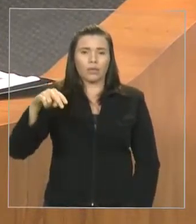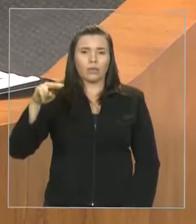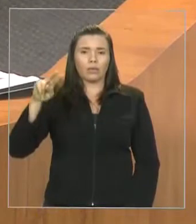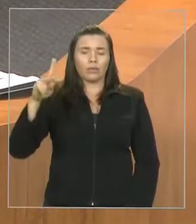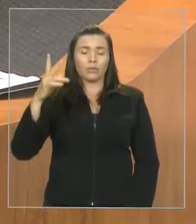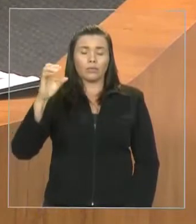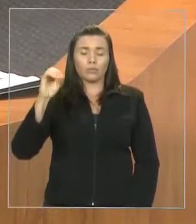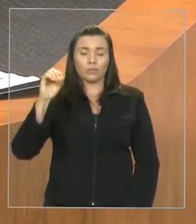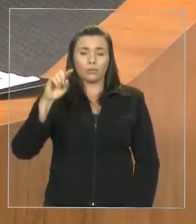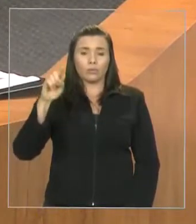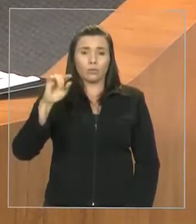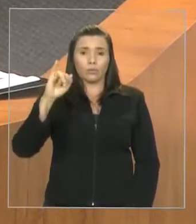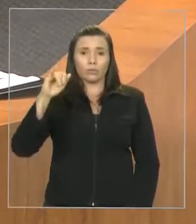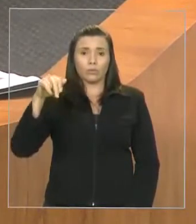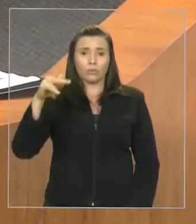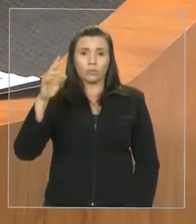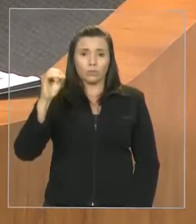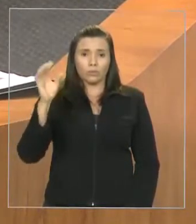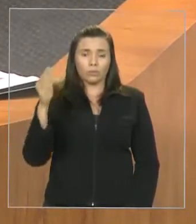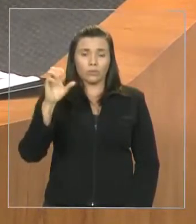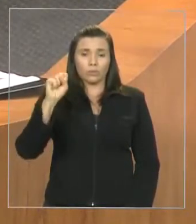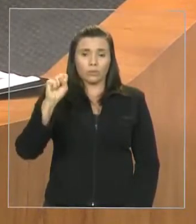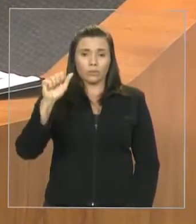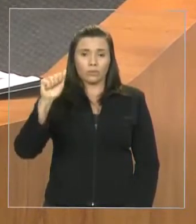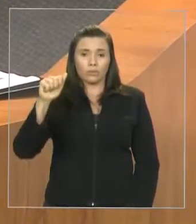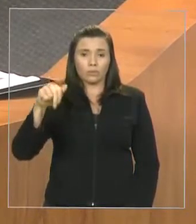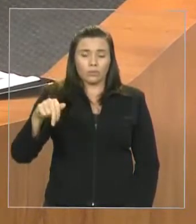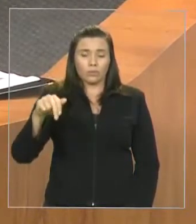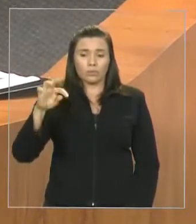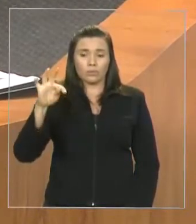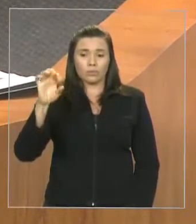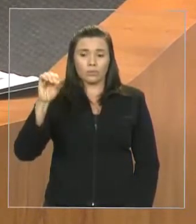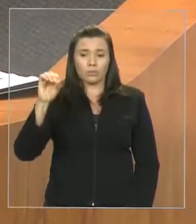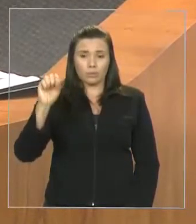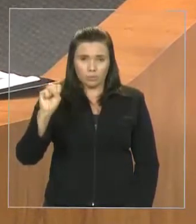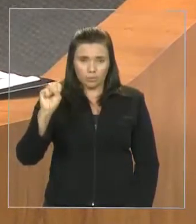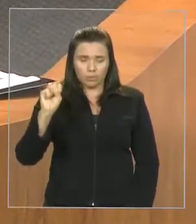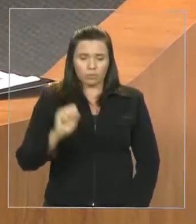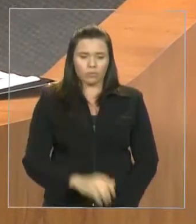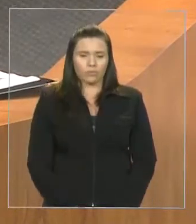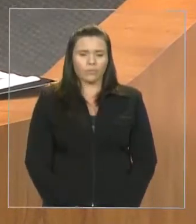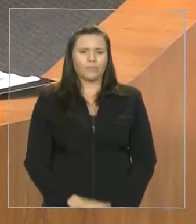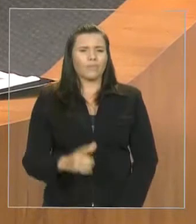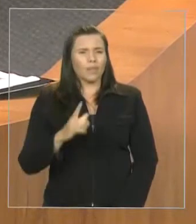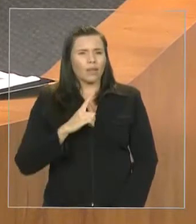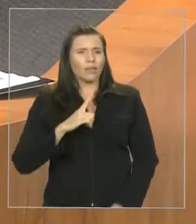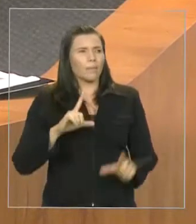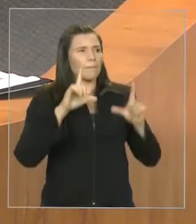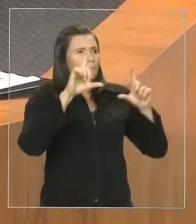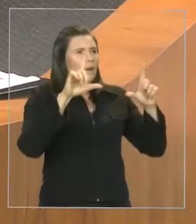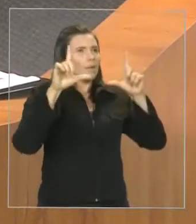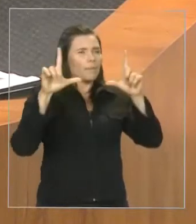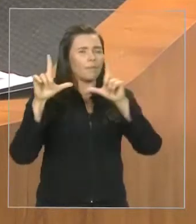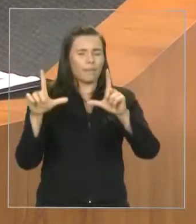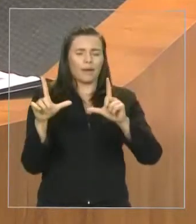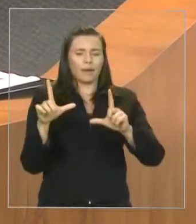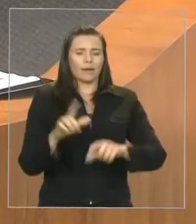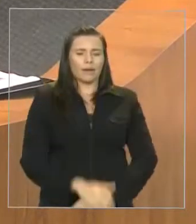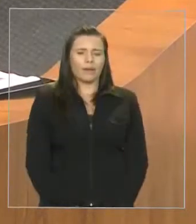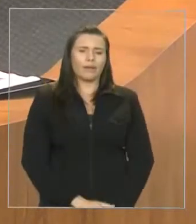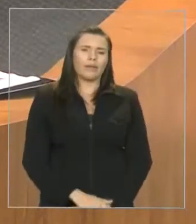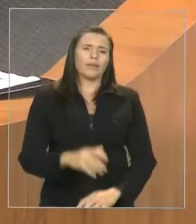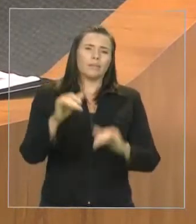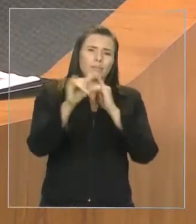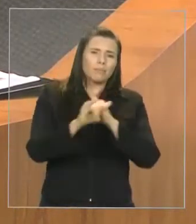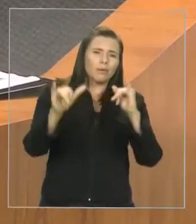torcida do Sampaio, do Moto, do MAC, do Cordino, estão satisfeitos com as propagandas nas páginas de revistas e